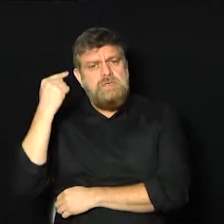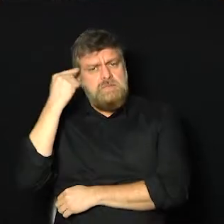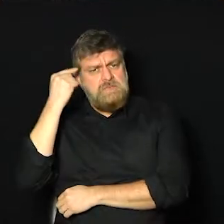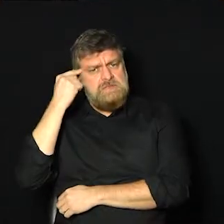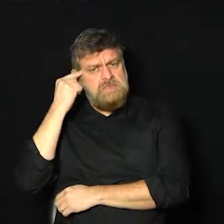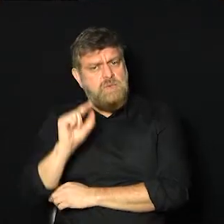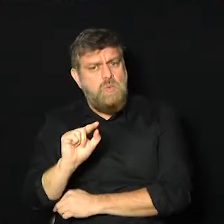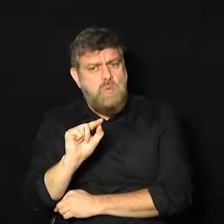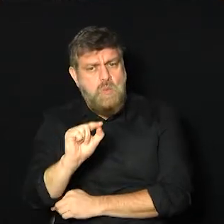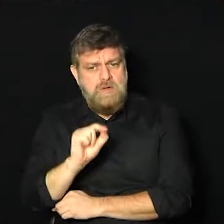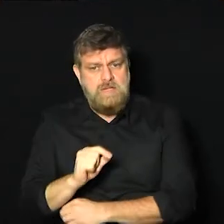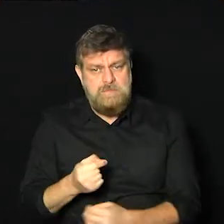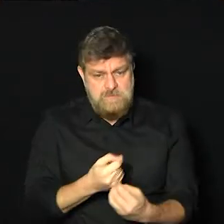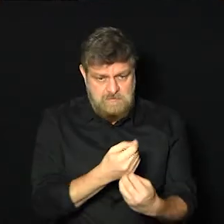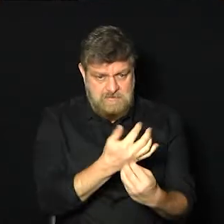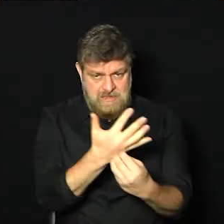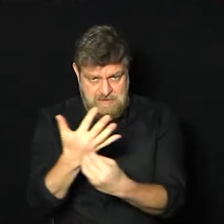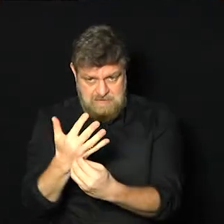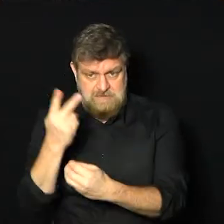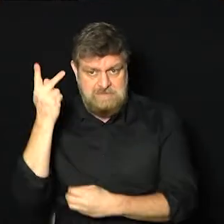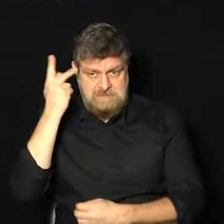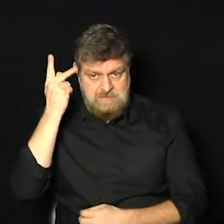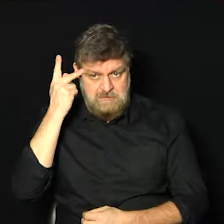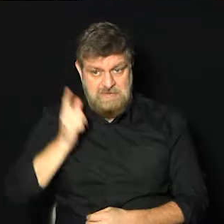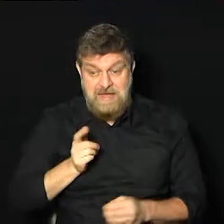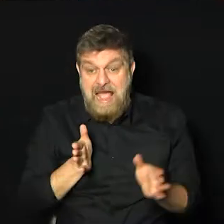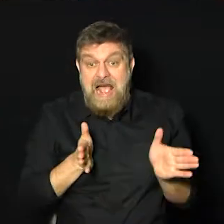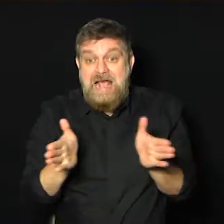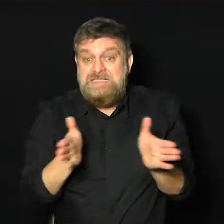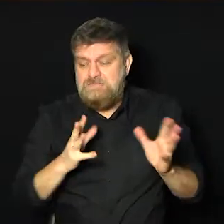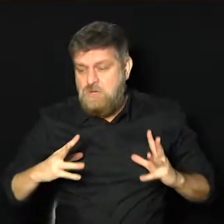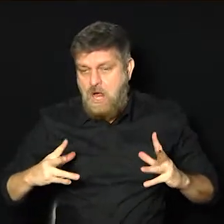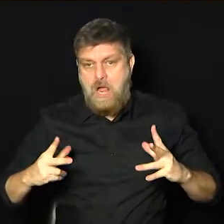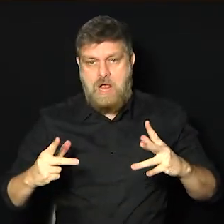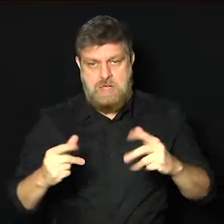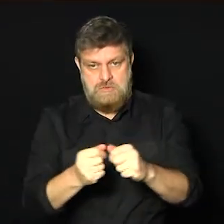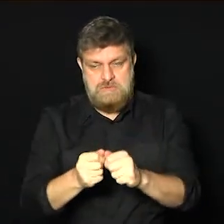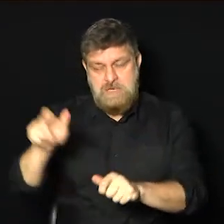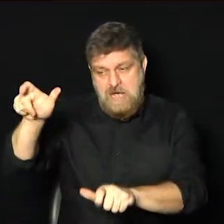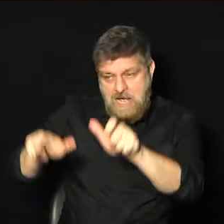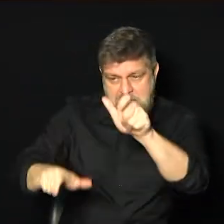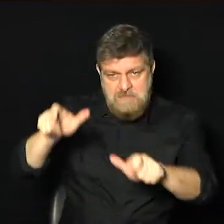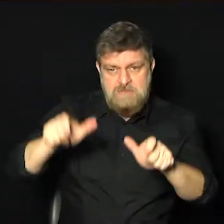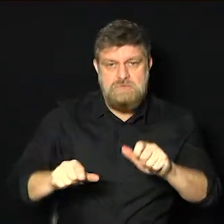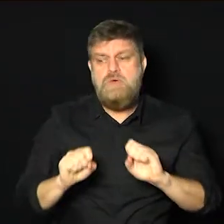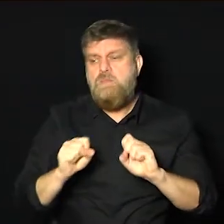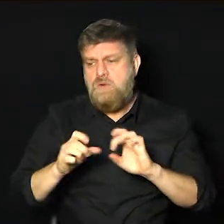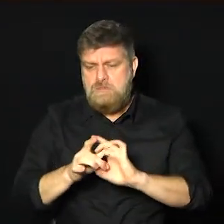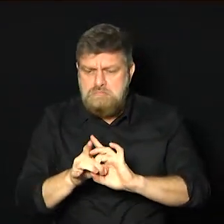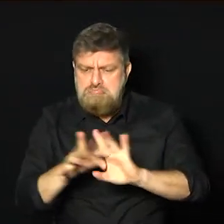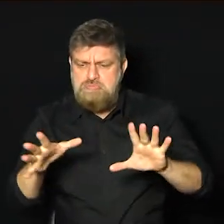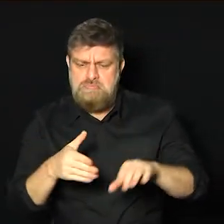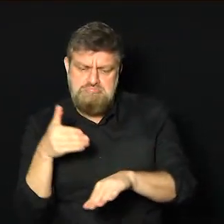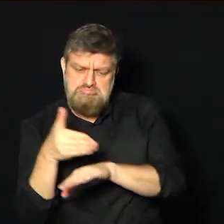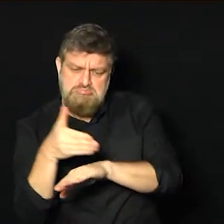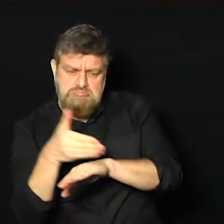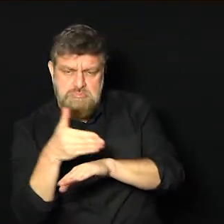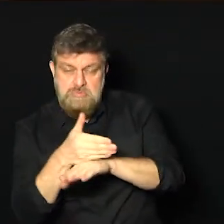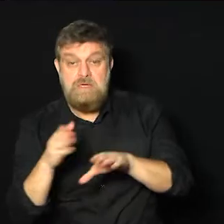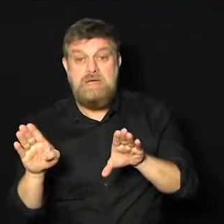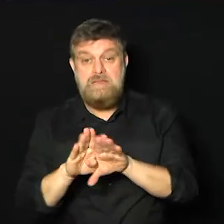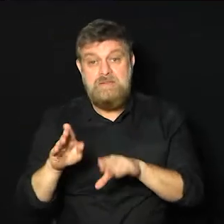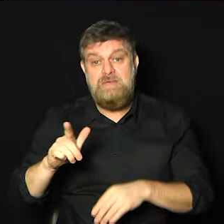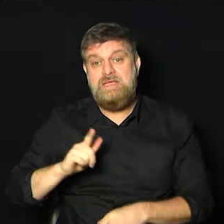que a feira online deveria ser acessível a todos, aberta a todos ao mesmo tempo, deveria